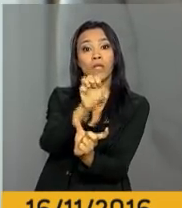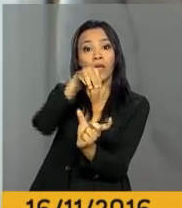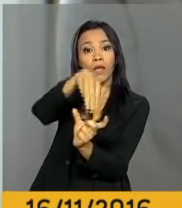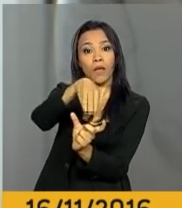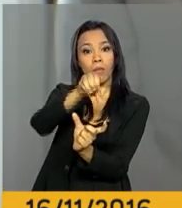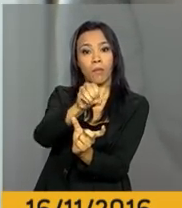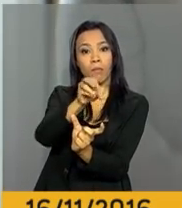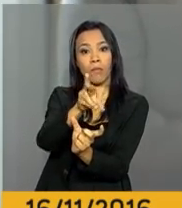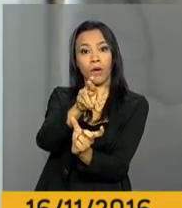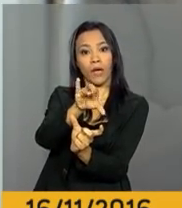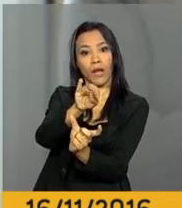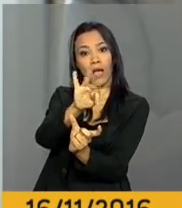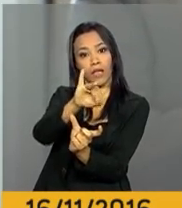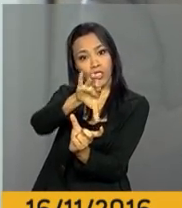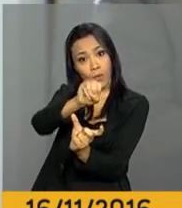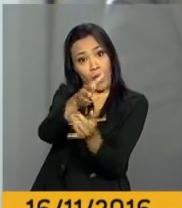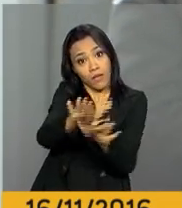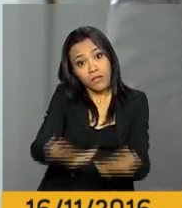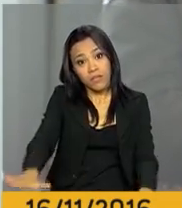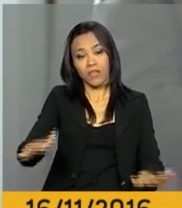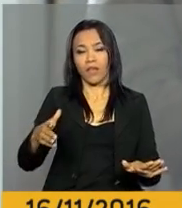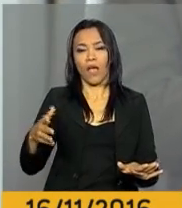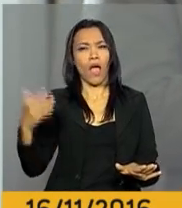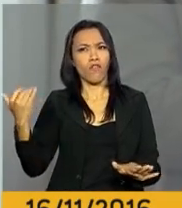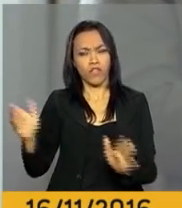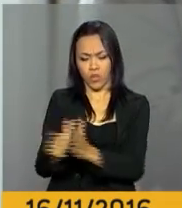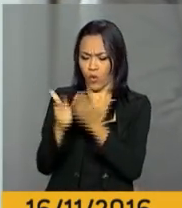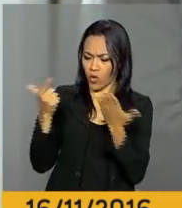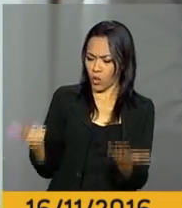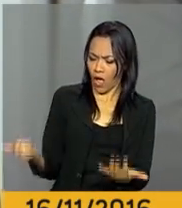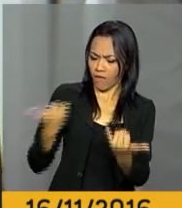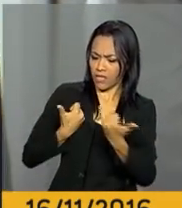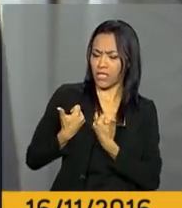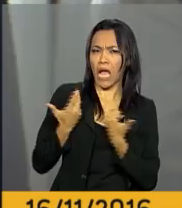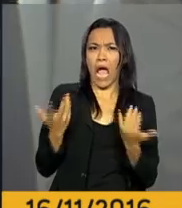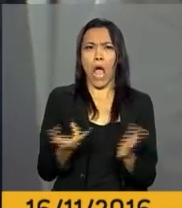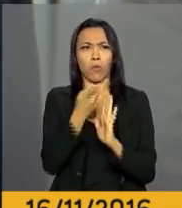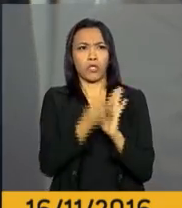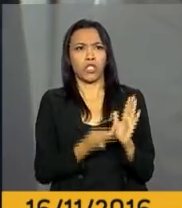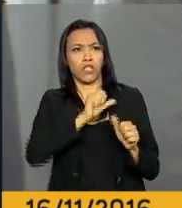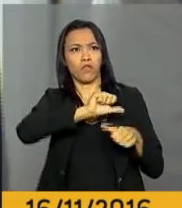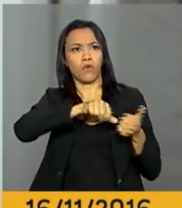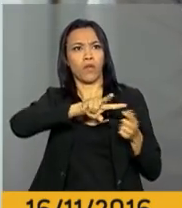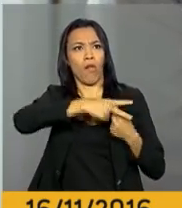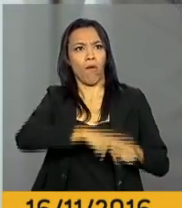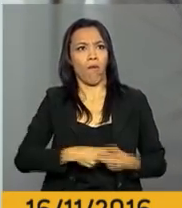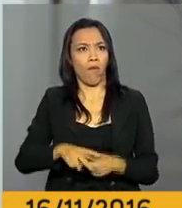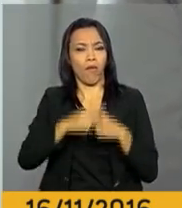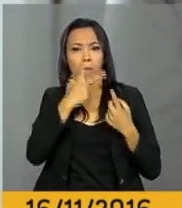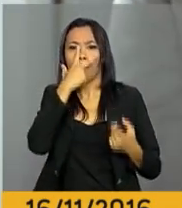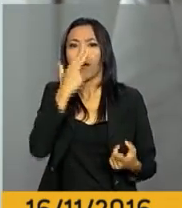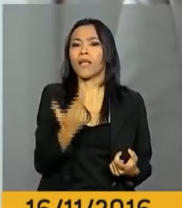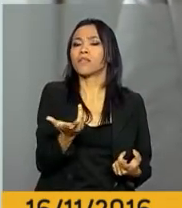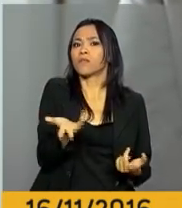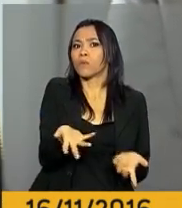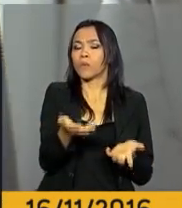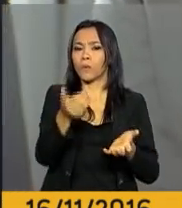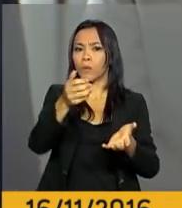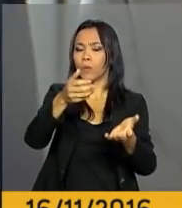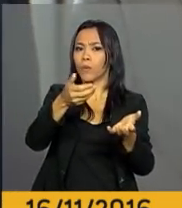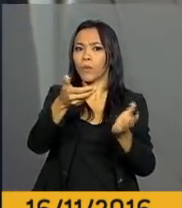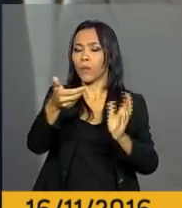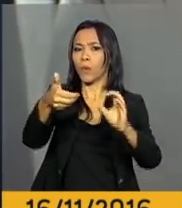vejo notícias e dizendo, mas o Temer mandou um projeto lá, o projeto foi modificado, como se o Congresso Nacional também